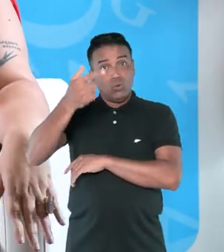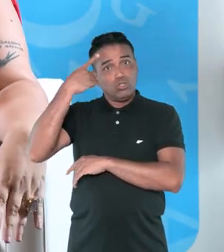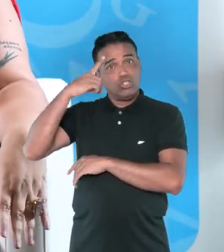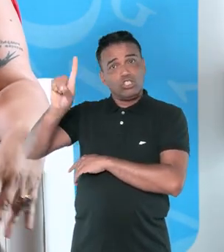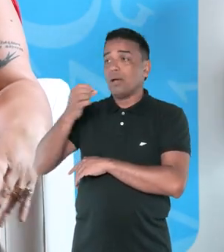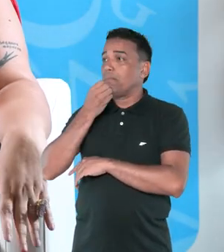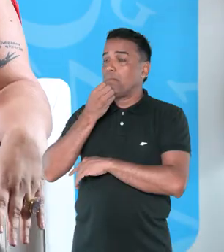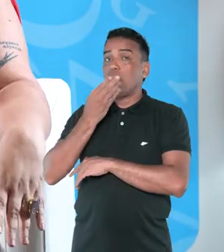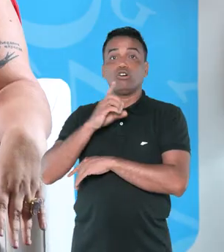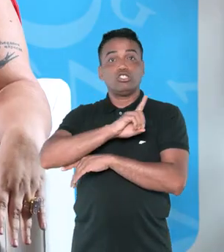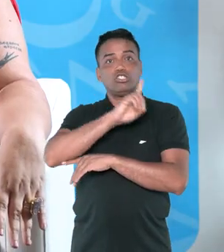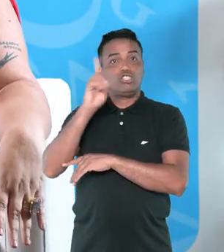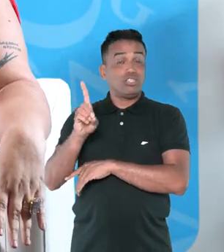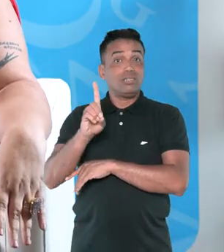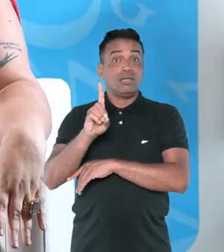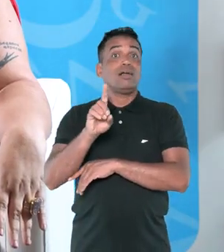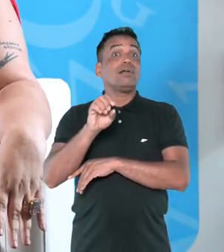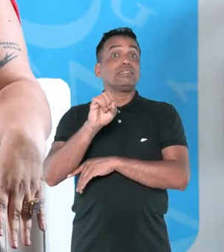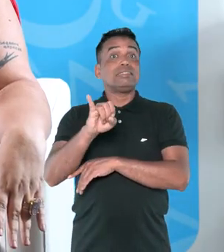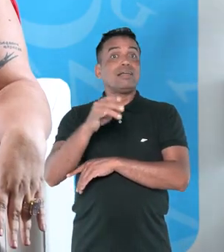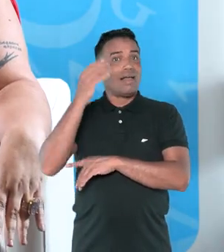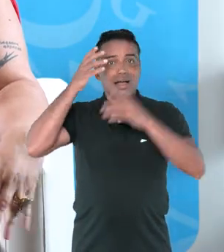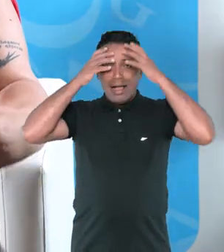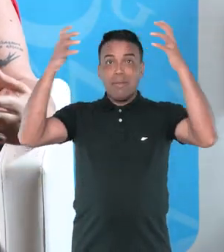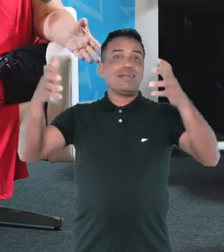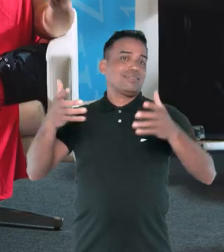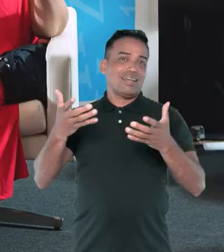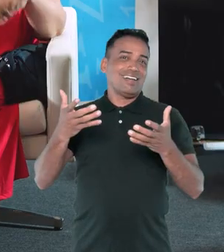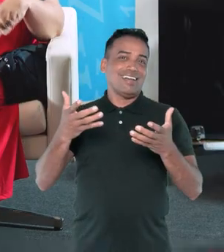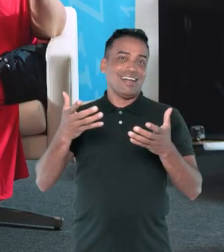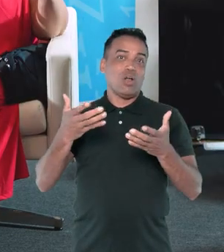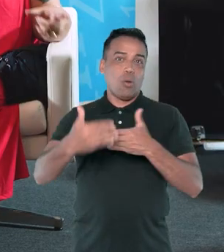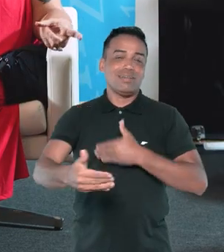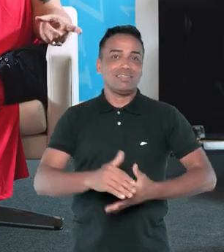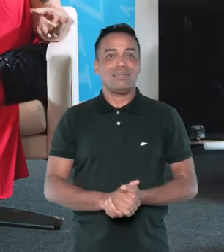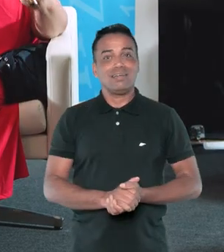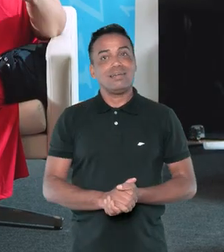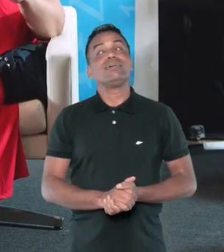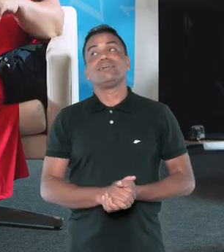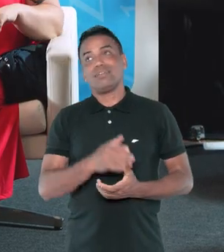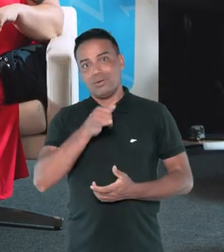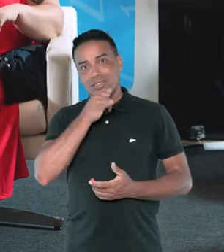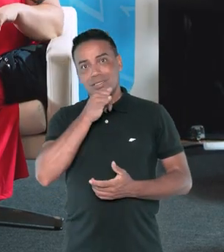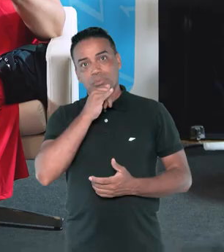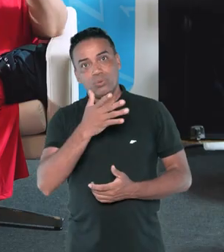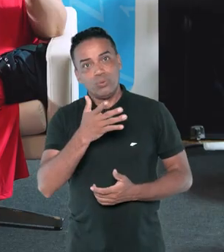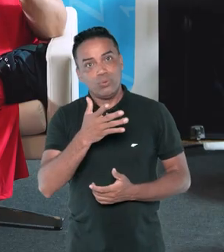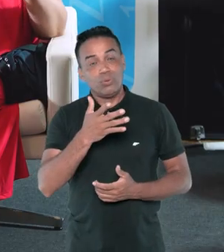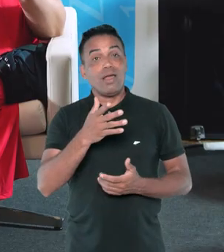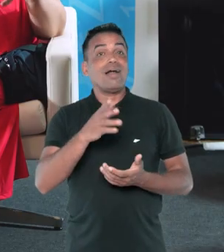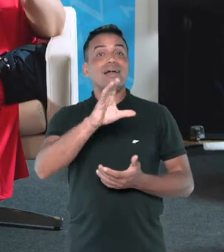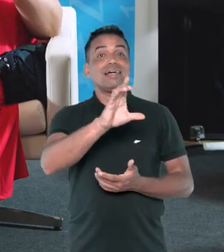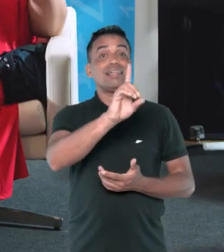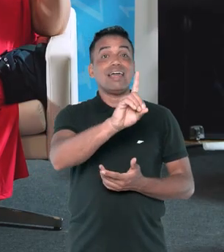e disse, bom dia, eu só começo se a brasileira mostrar a cabeça. E aí eu tinha passado de mini DV para